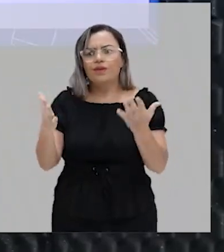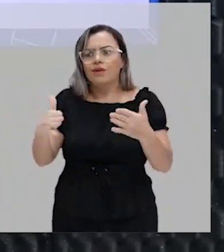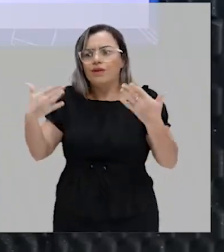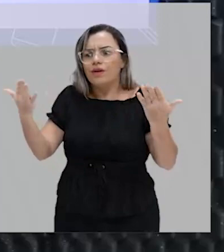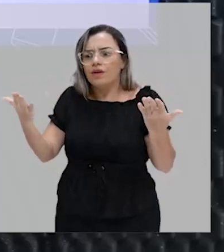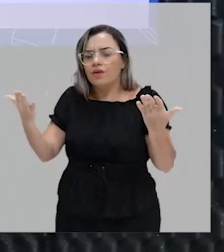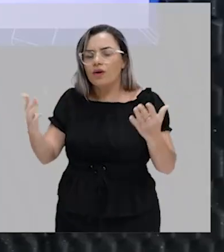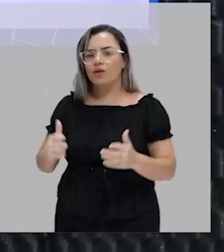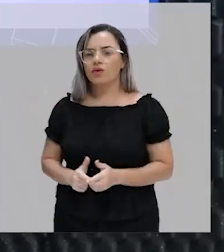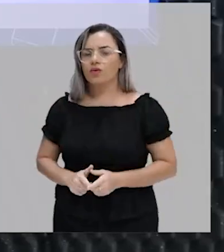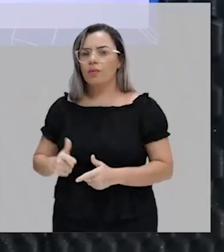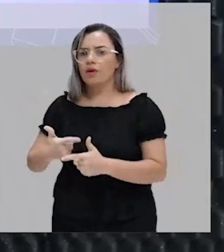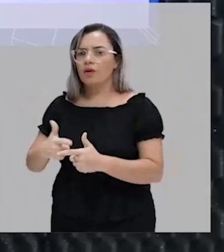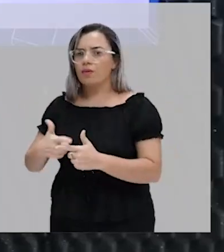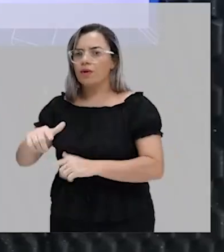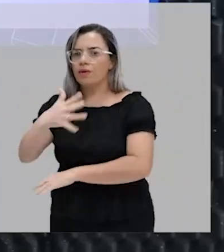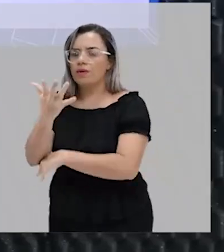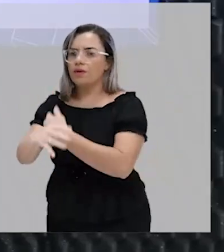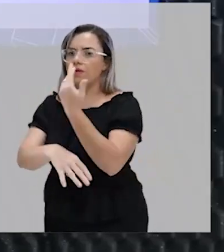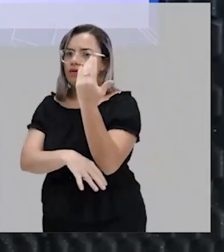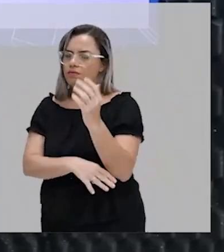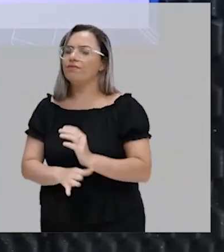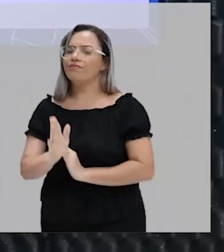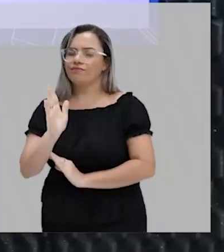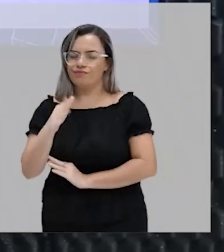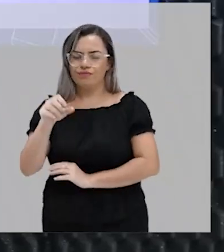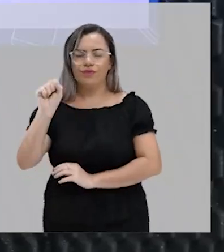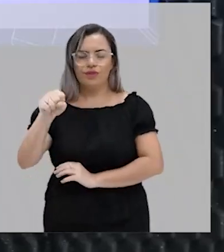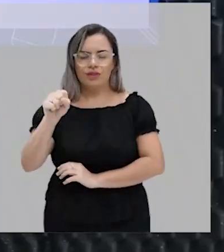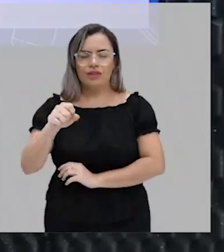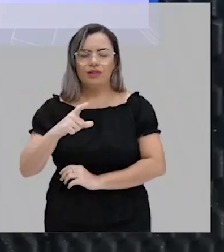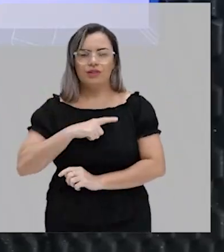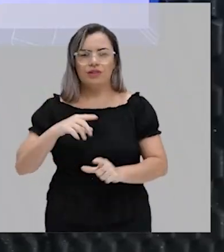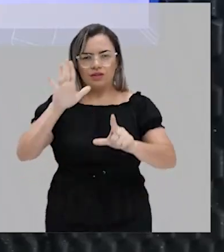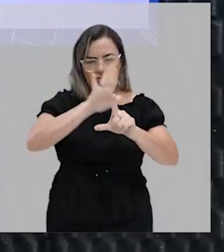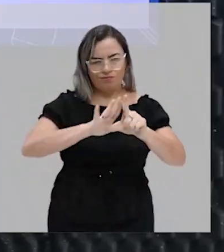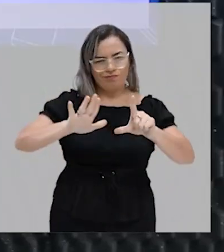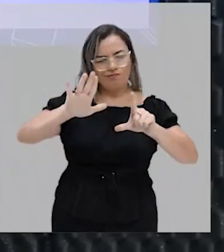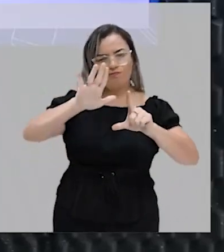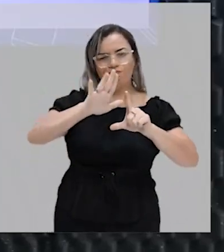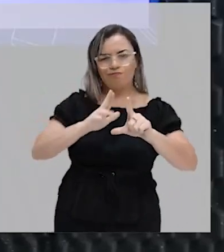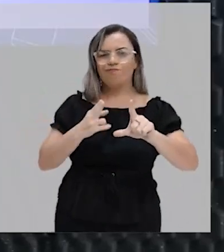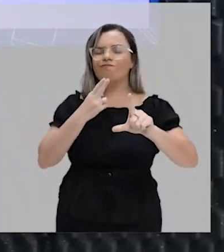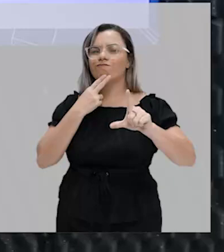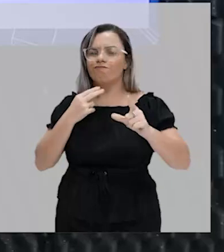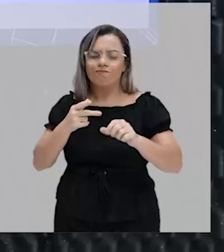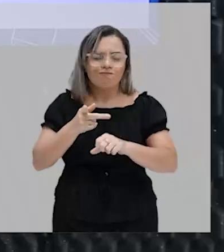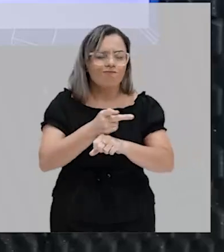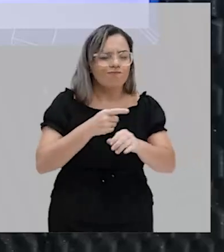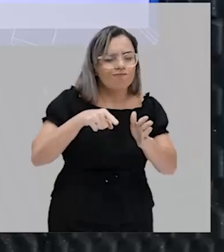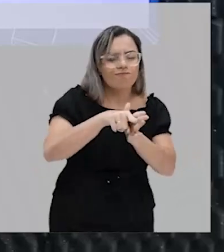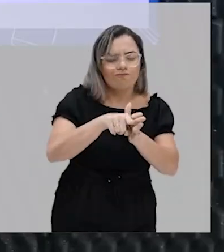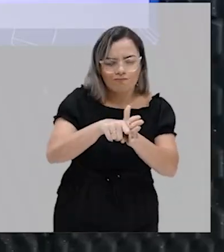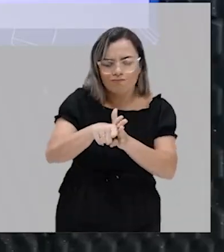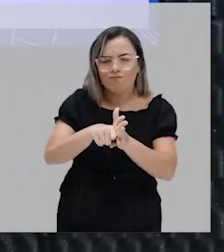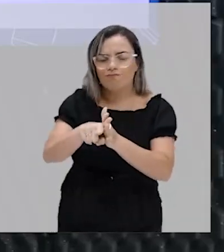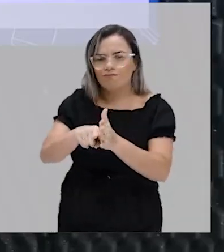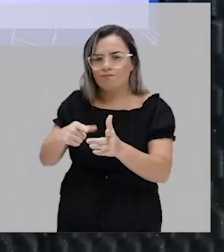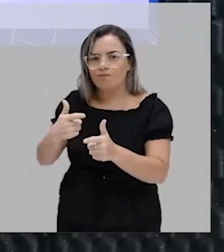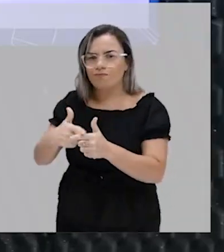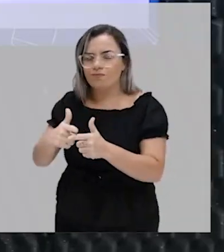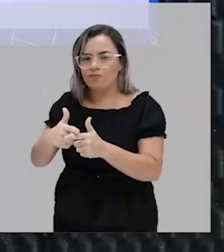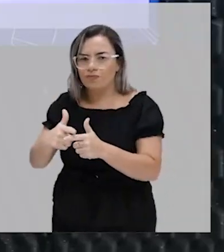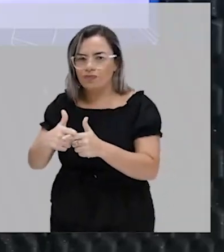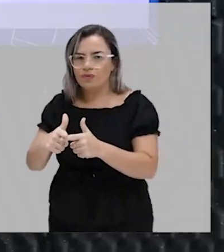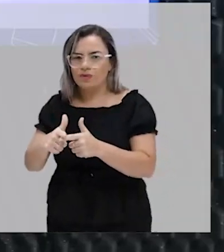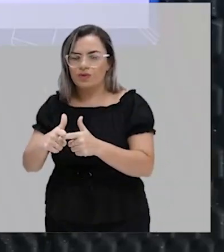Vamos falar? Vamos! Está disponível para ti na plataforma Gonçalves Dias. Procura lá, problemas ambientais urbanos. Tem lá falando sobre